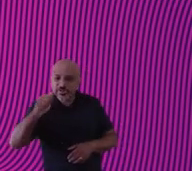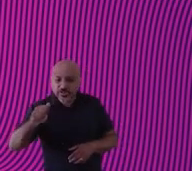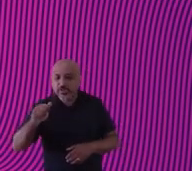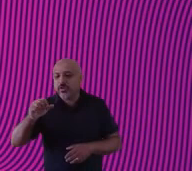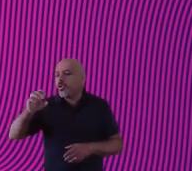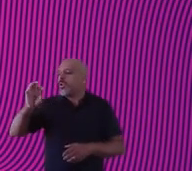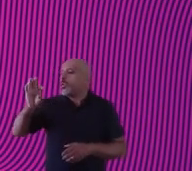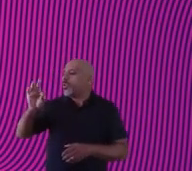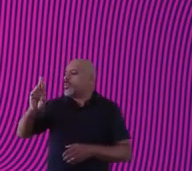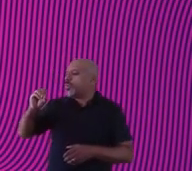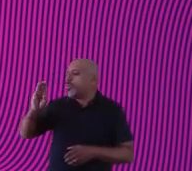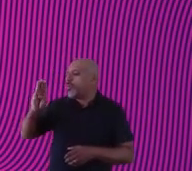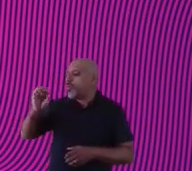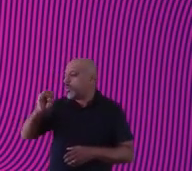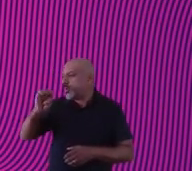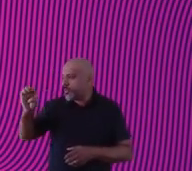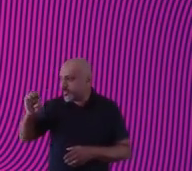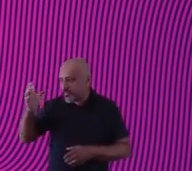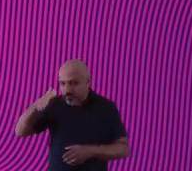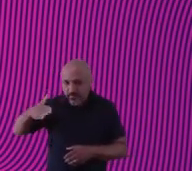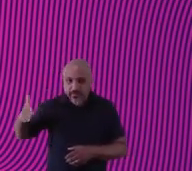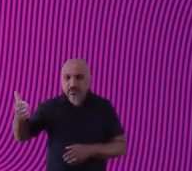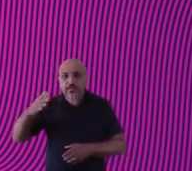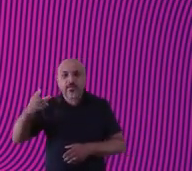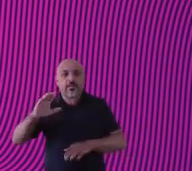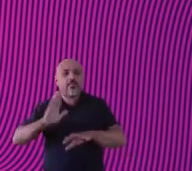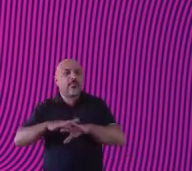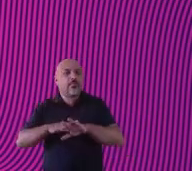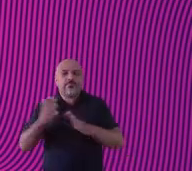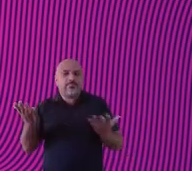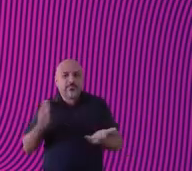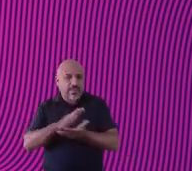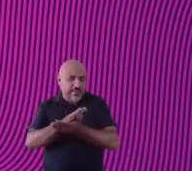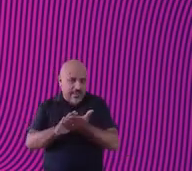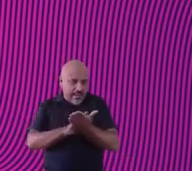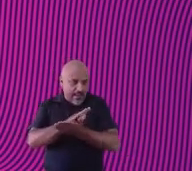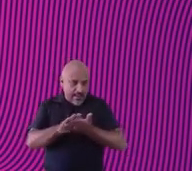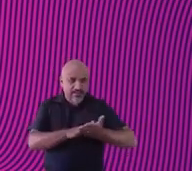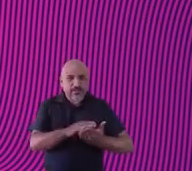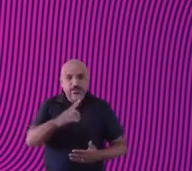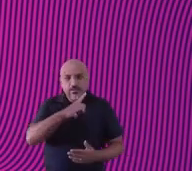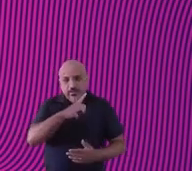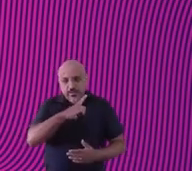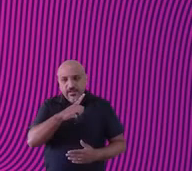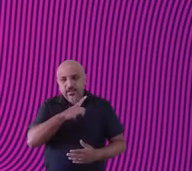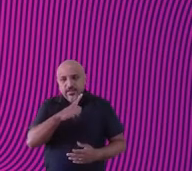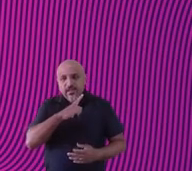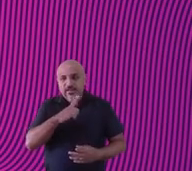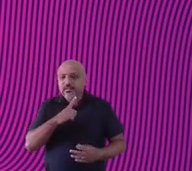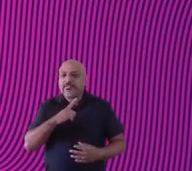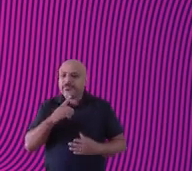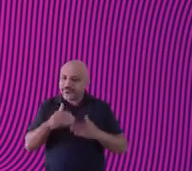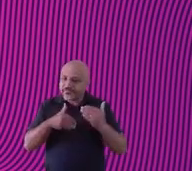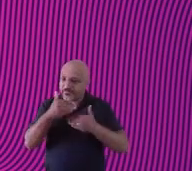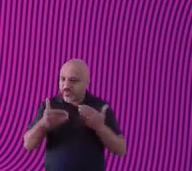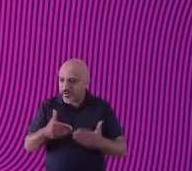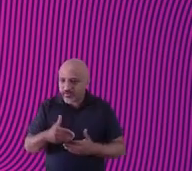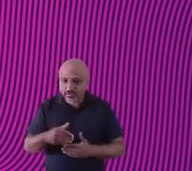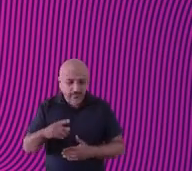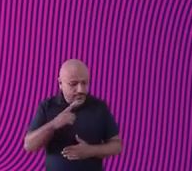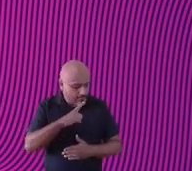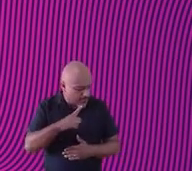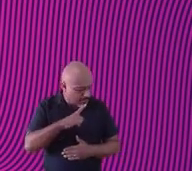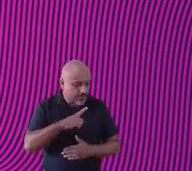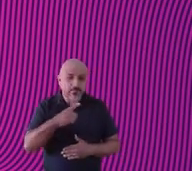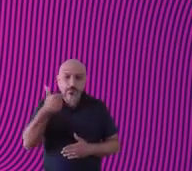trombose com a profilaxia é é praticamente nada então você tem Tem essa vamos essa em Ação né de ter que